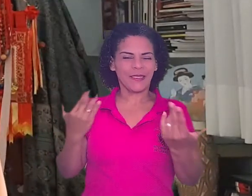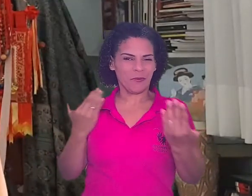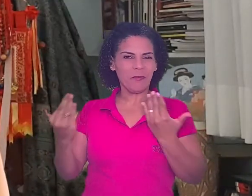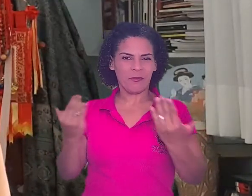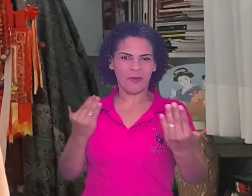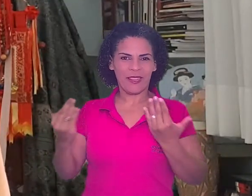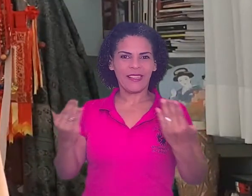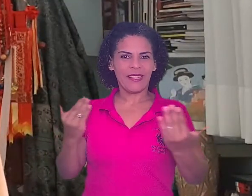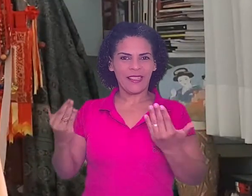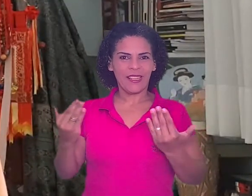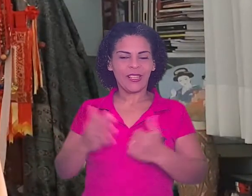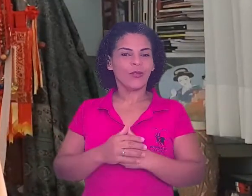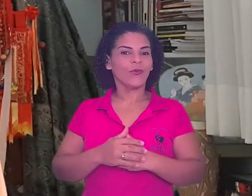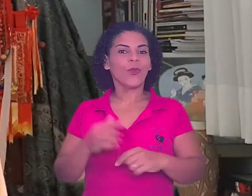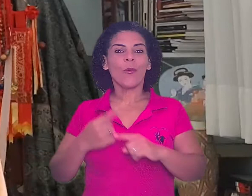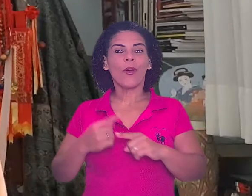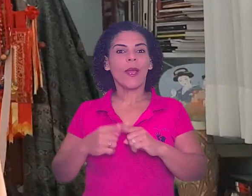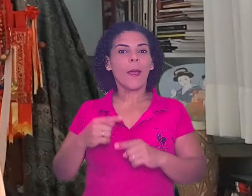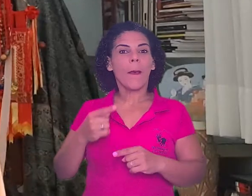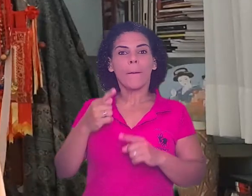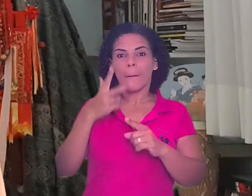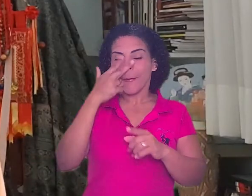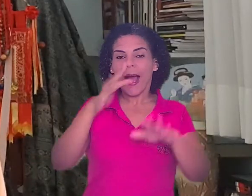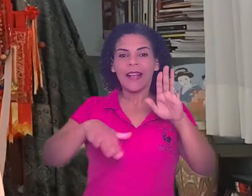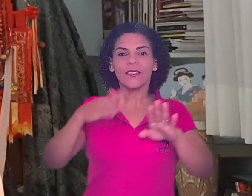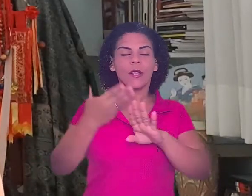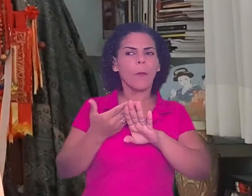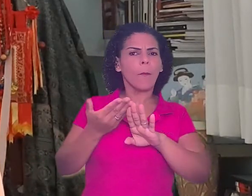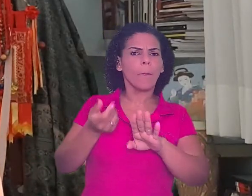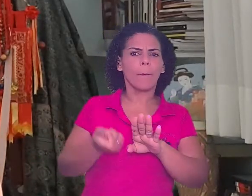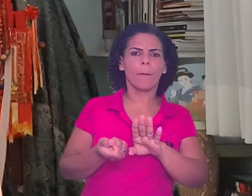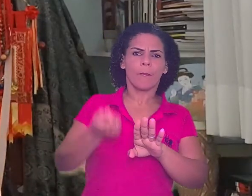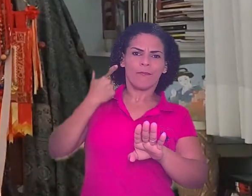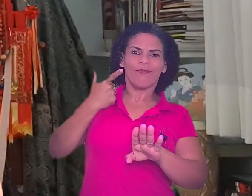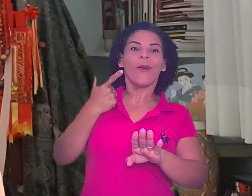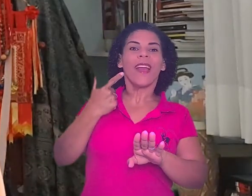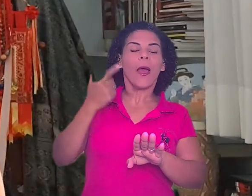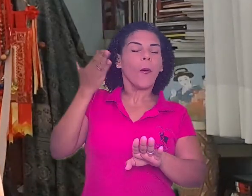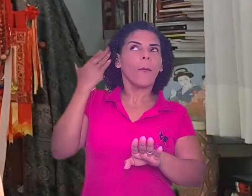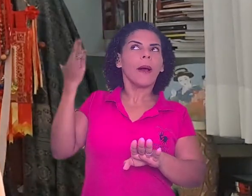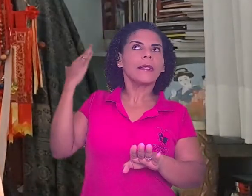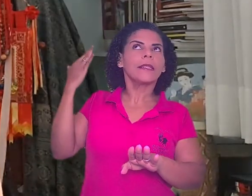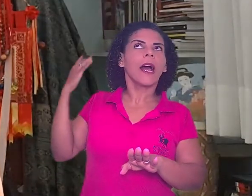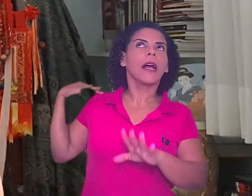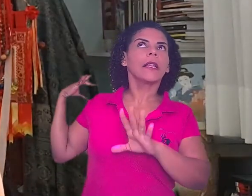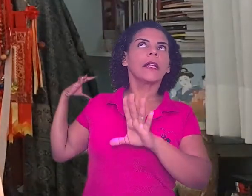pedra muitas vezes para o passado, para poder tentar